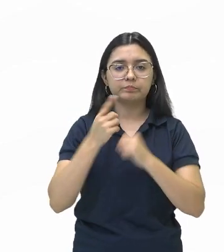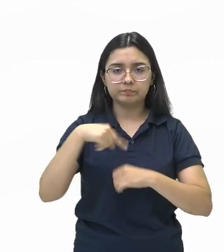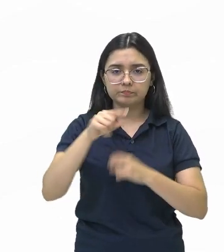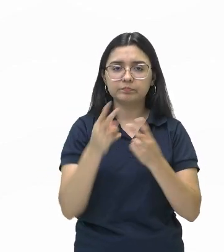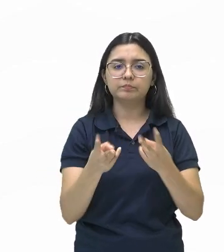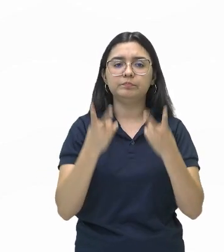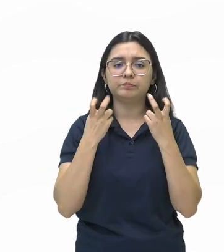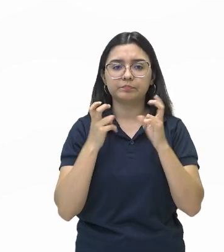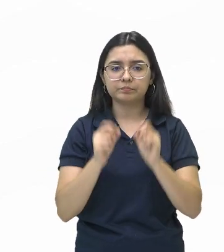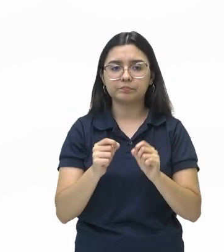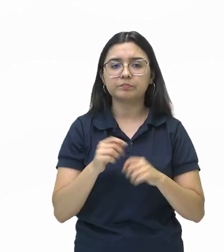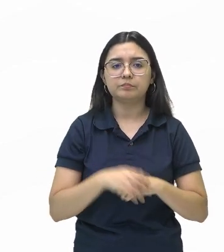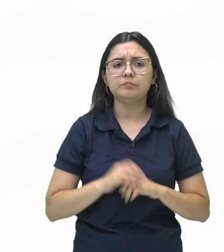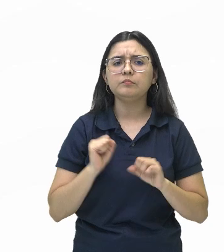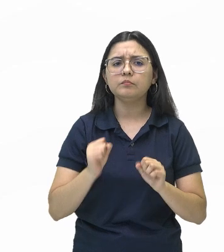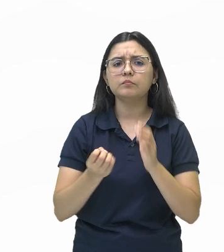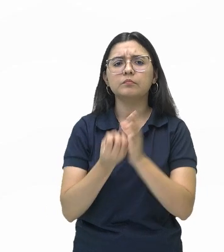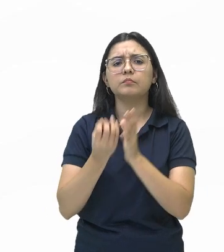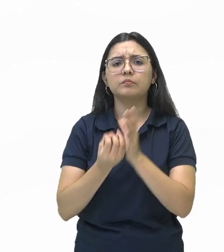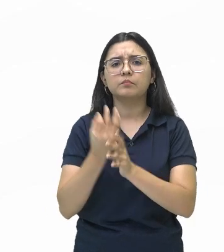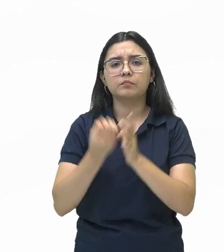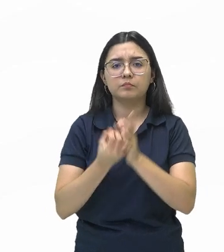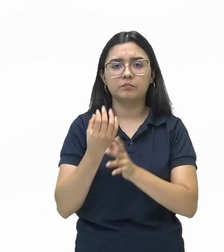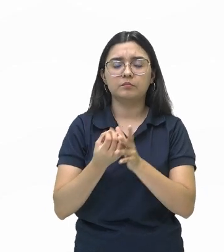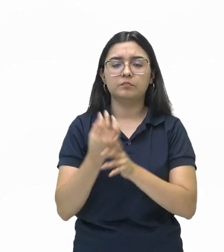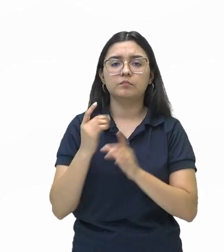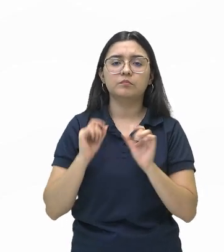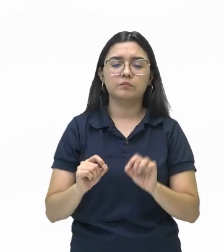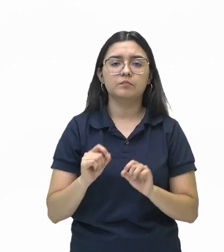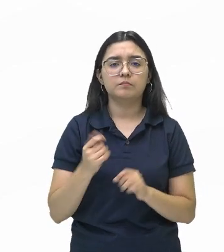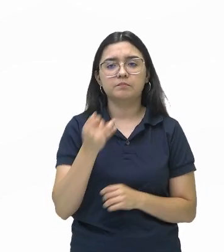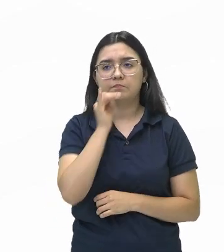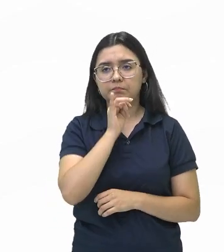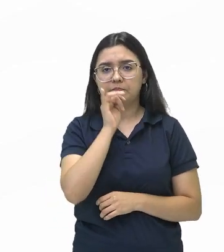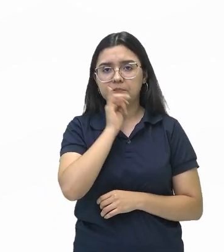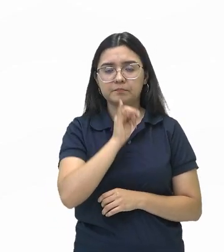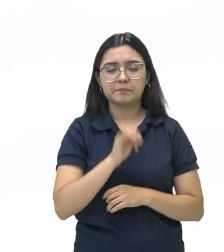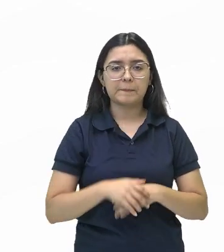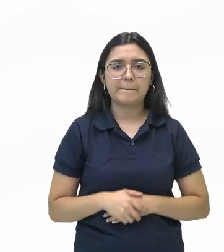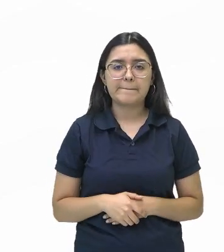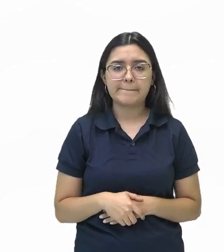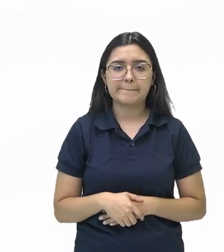que ele pode produzir, numa fábrica, ele produz aí